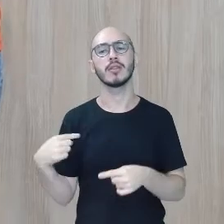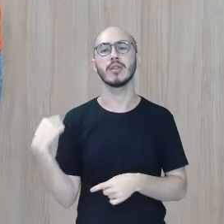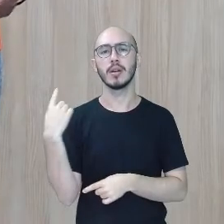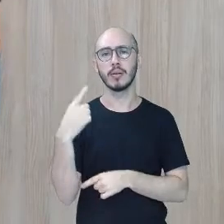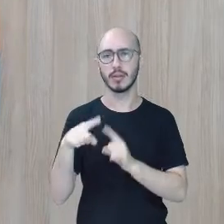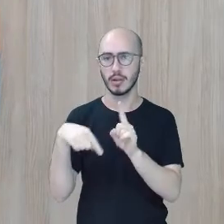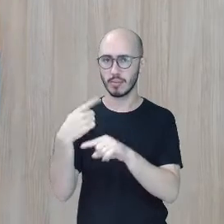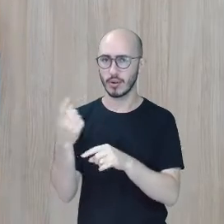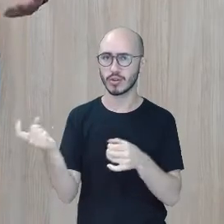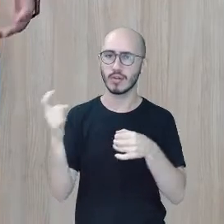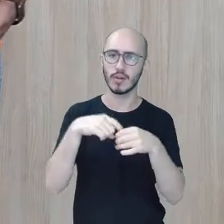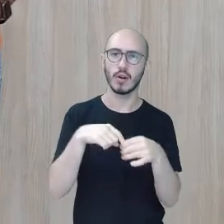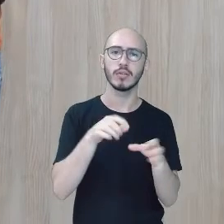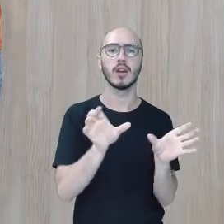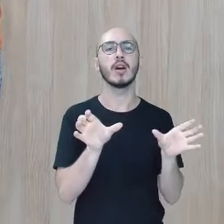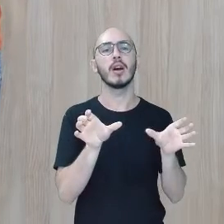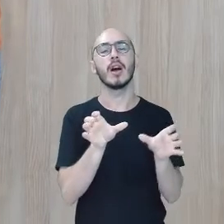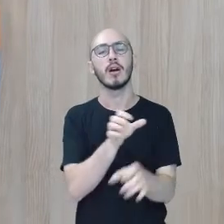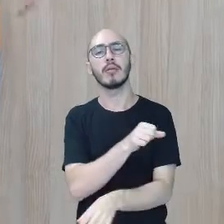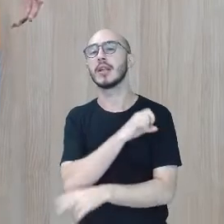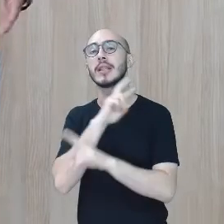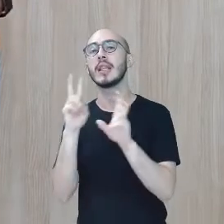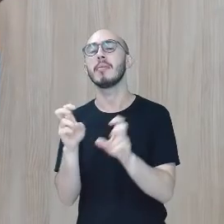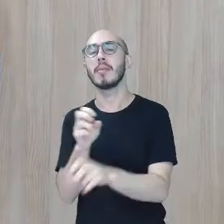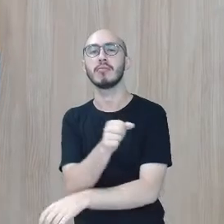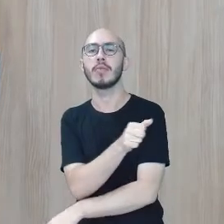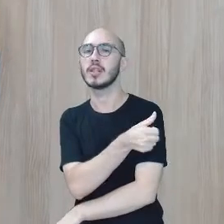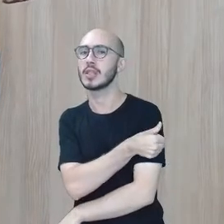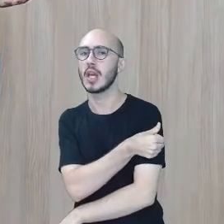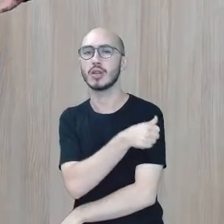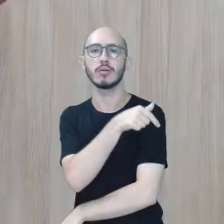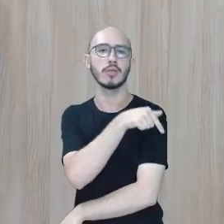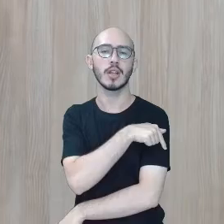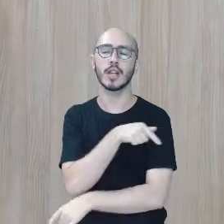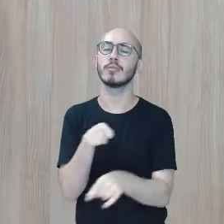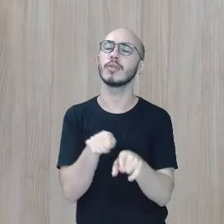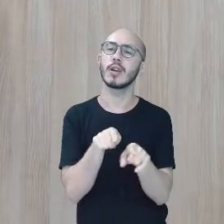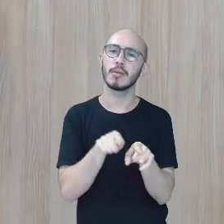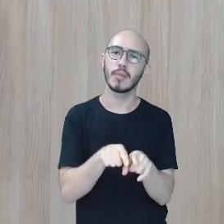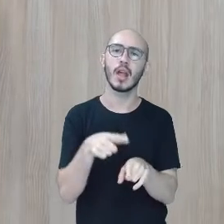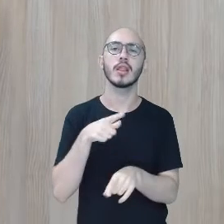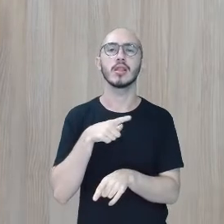do sexto, para o assunto do sétimo, e essas aulas também estão lá no